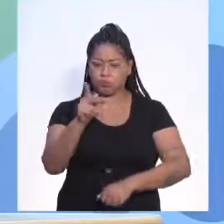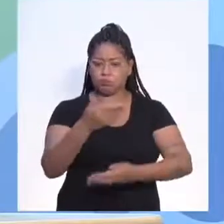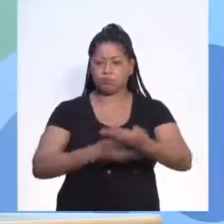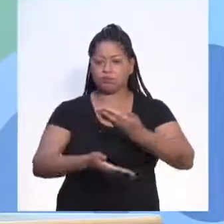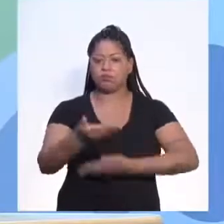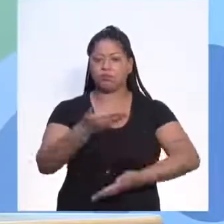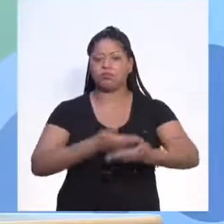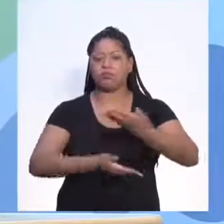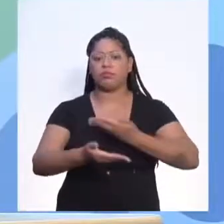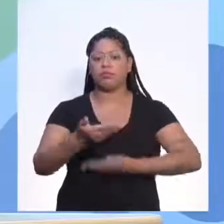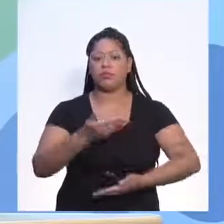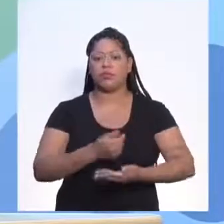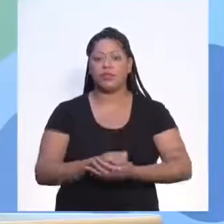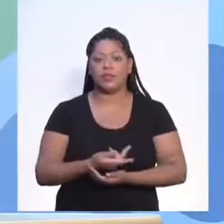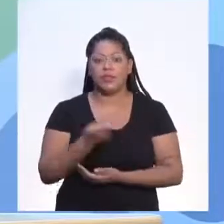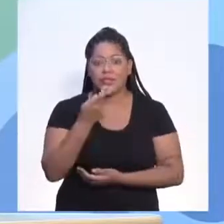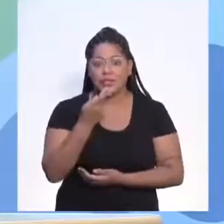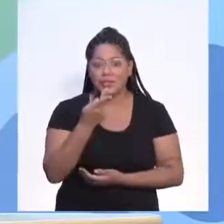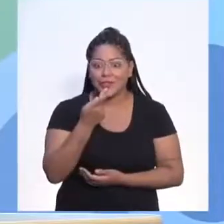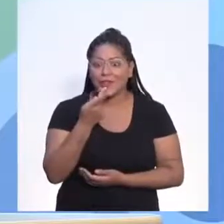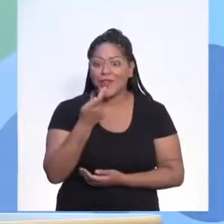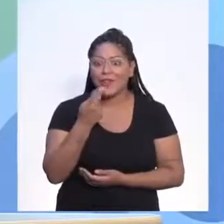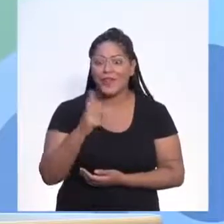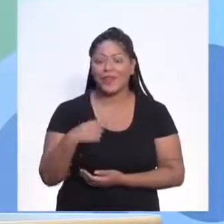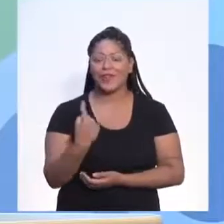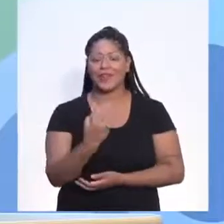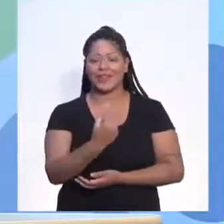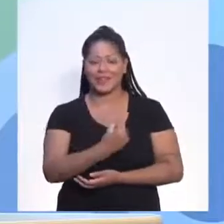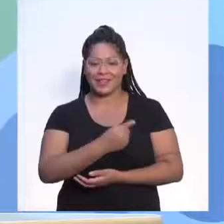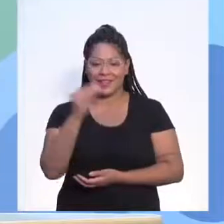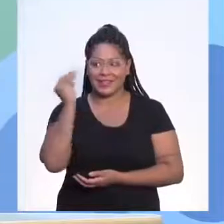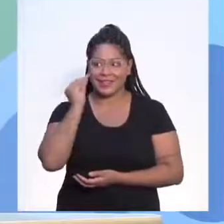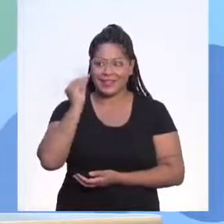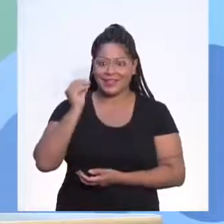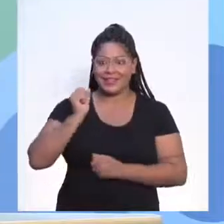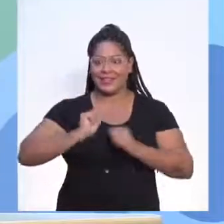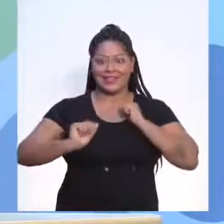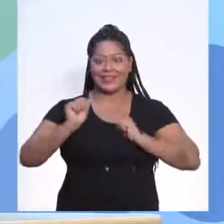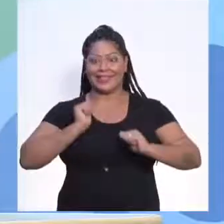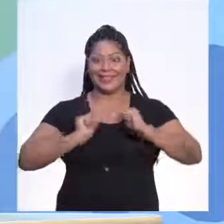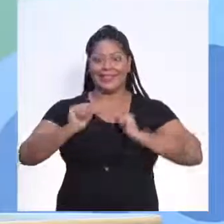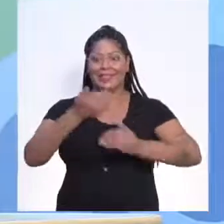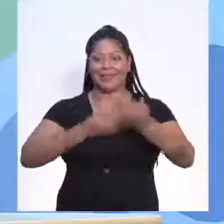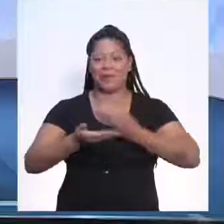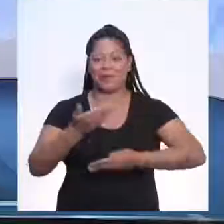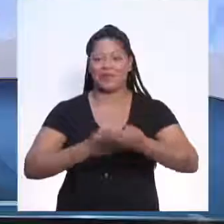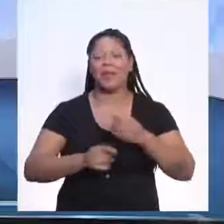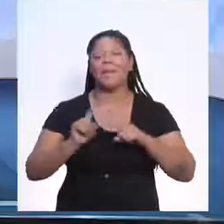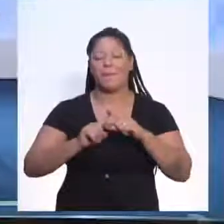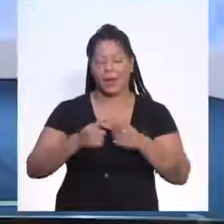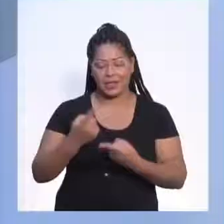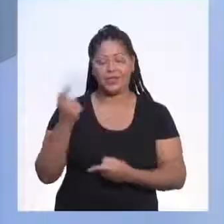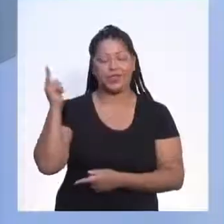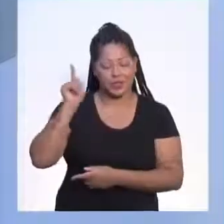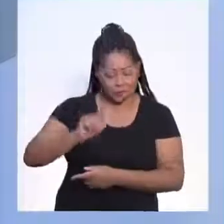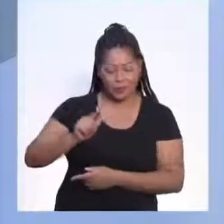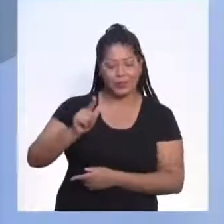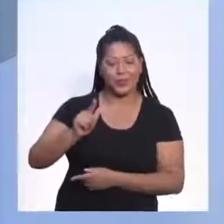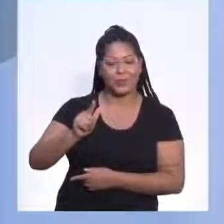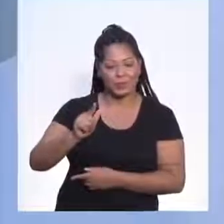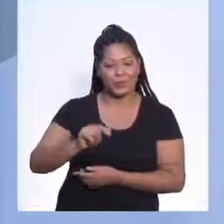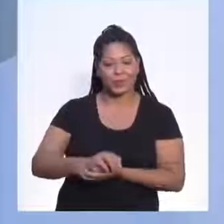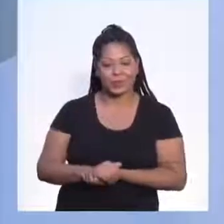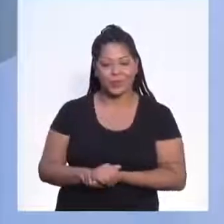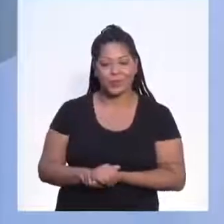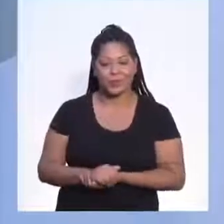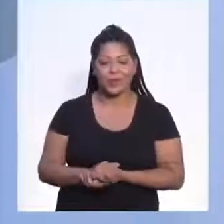A gente avisou, a gente está em fase de teste, mas estamos ansiosos, queremos falar com vocês. Vamos conseguir. Vamos conseguir. Fase de teste,